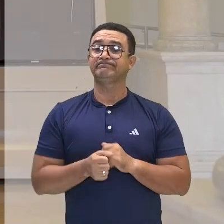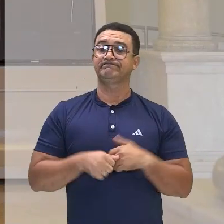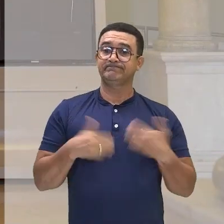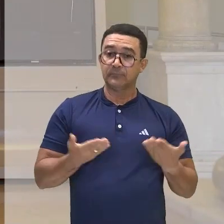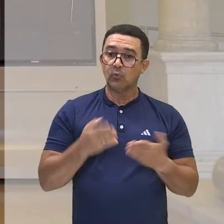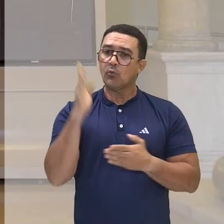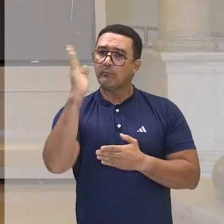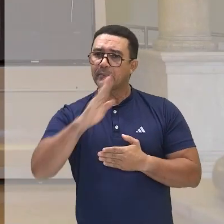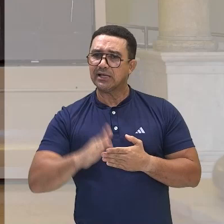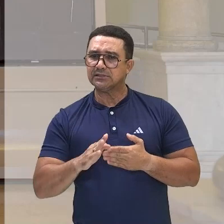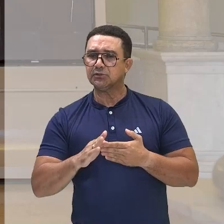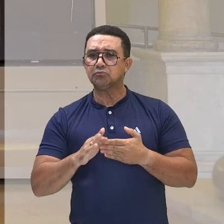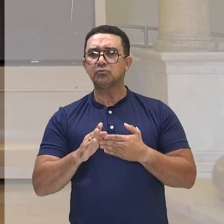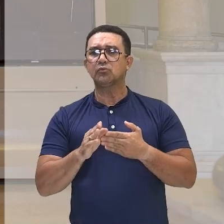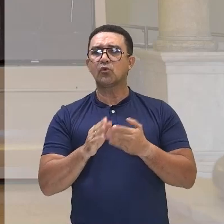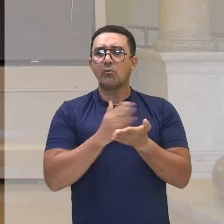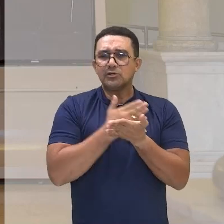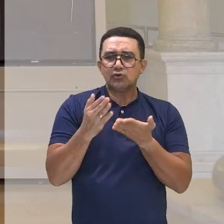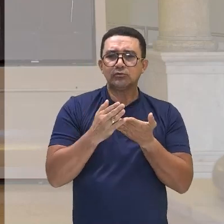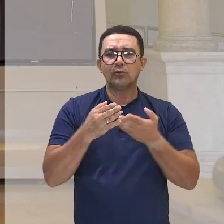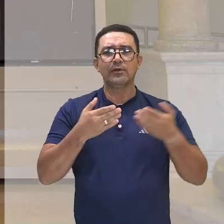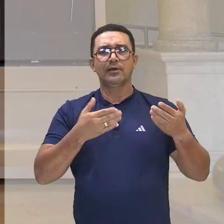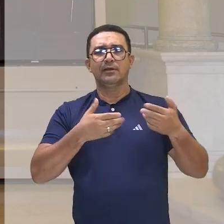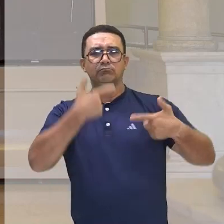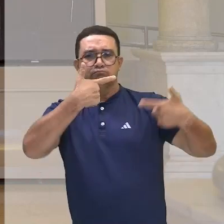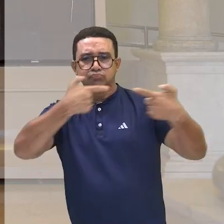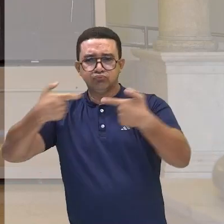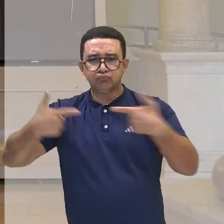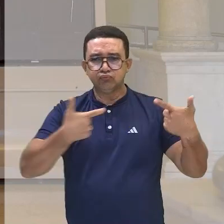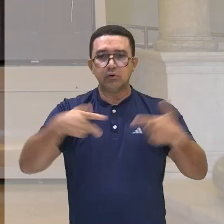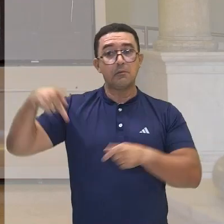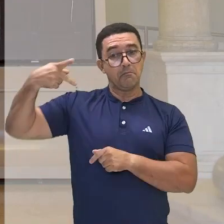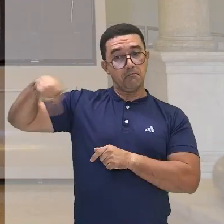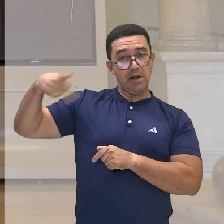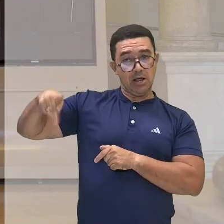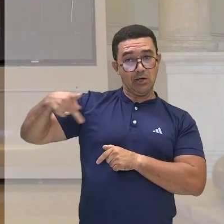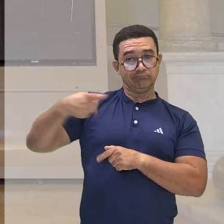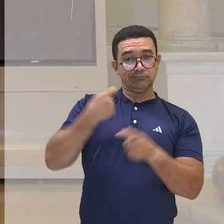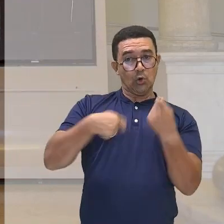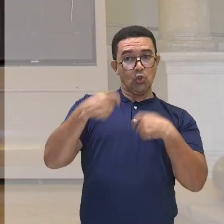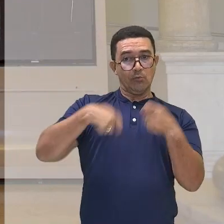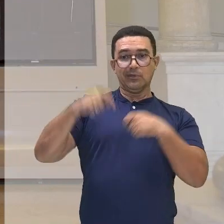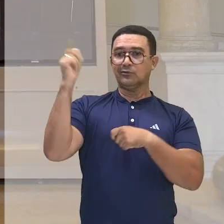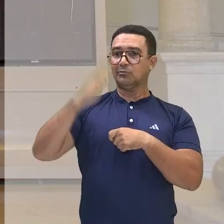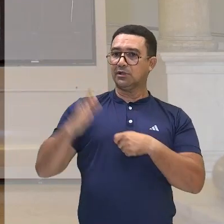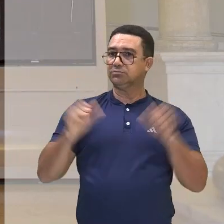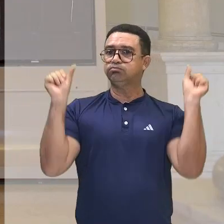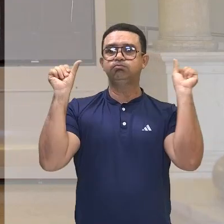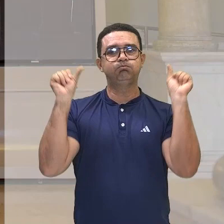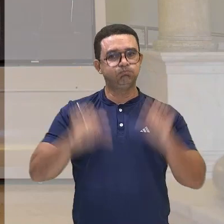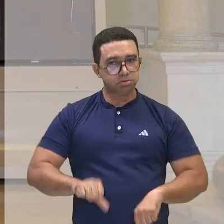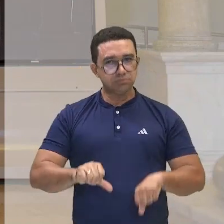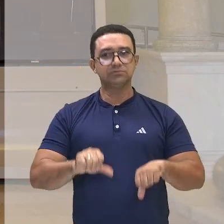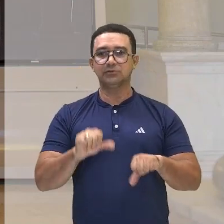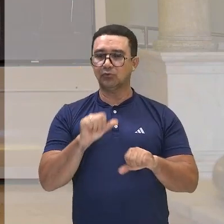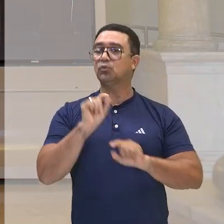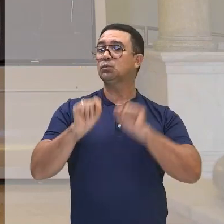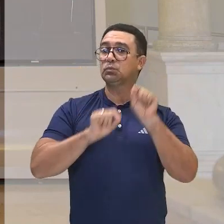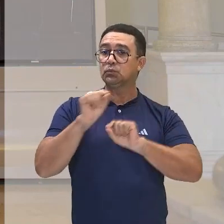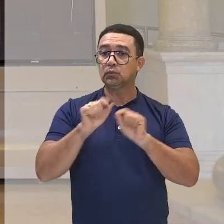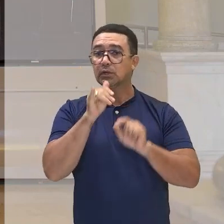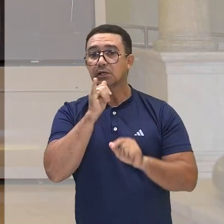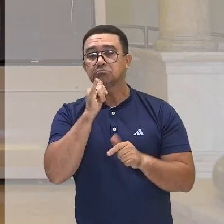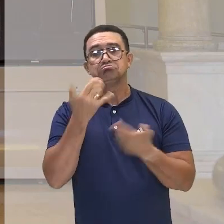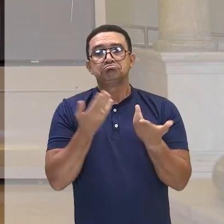da Guerra do Paraguai, guerra essa que deixou nossa economia arrasada e criou o campo perfeito,